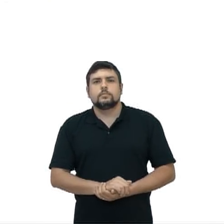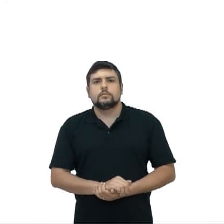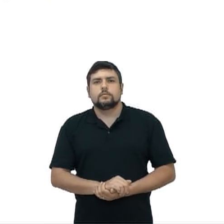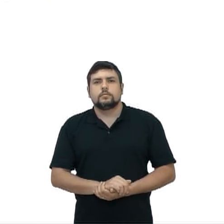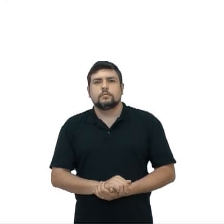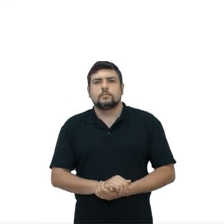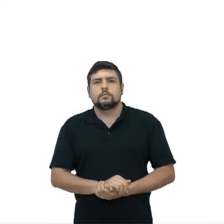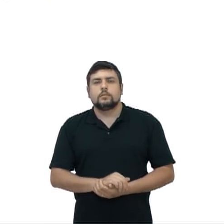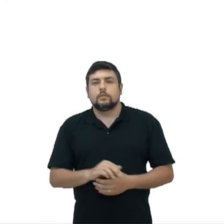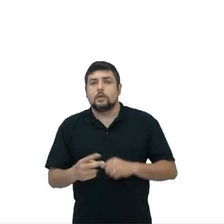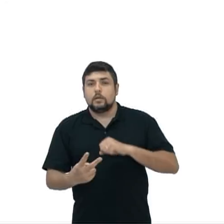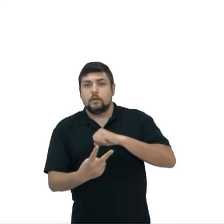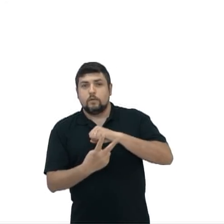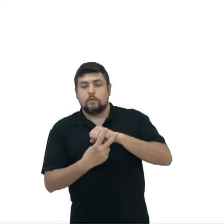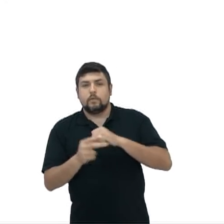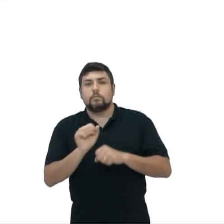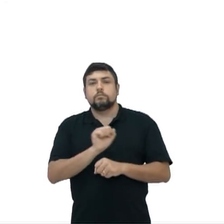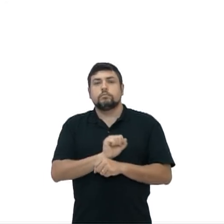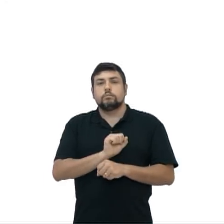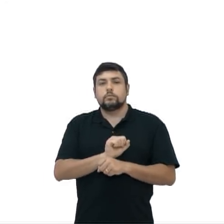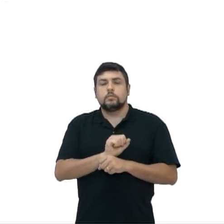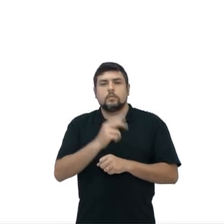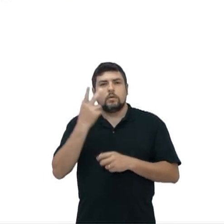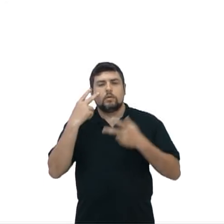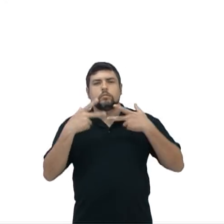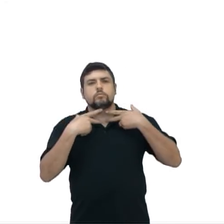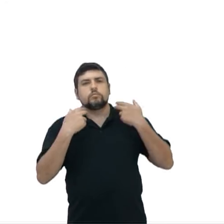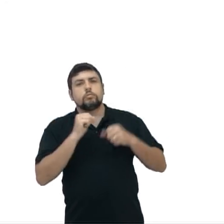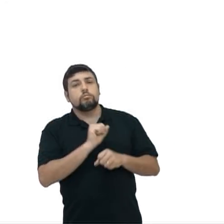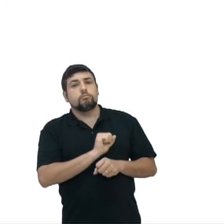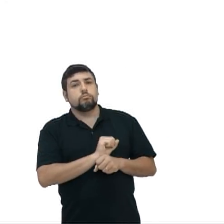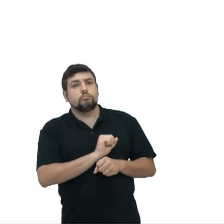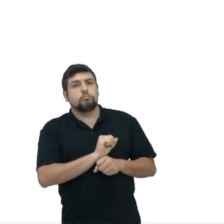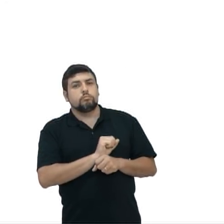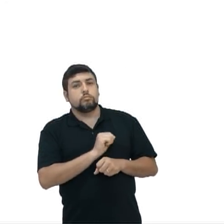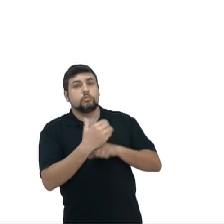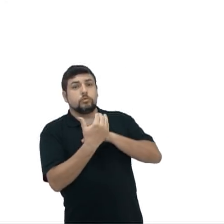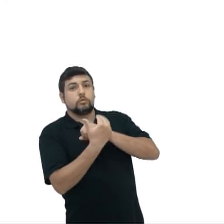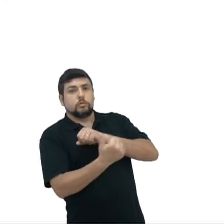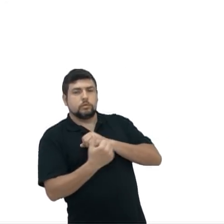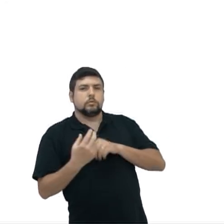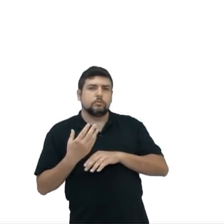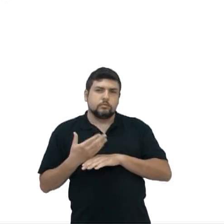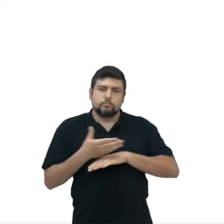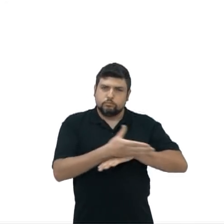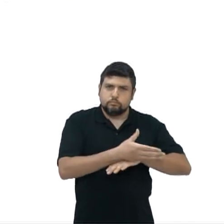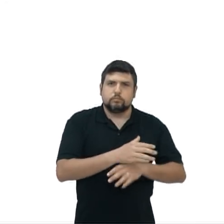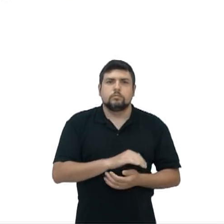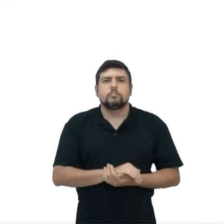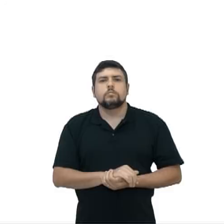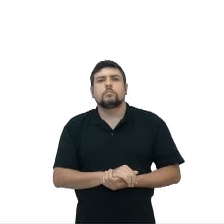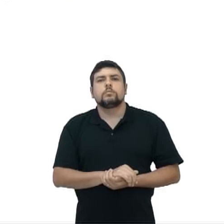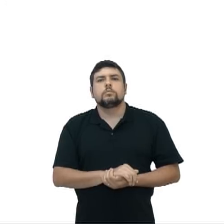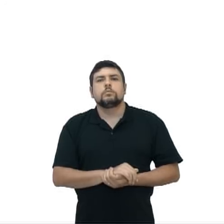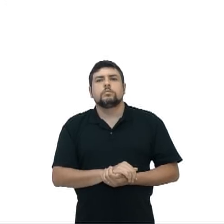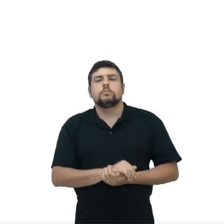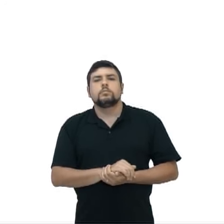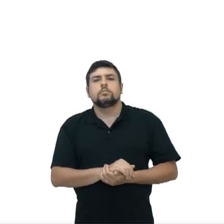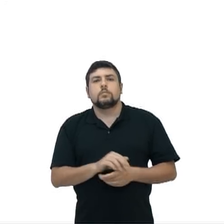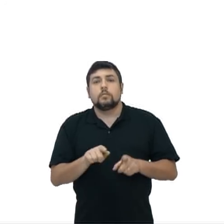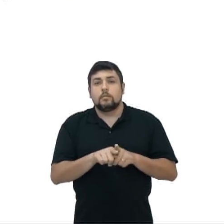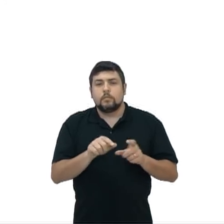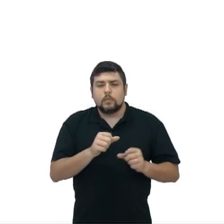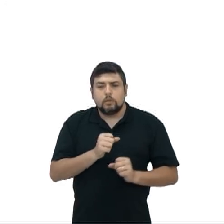esperar. Geralmente o garçom fica ali aguardando para te ajudar e assim por diante. O nosso faxineiro, o que ele faz?